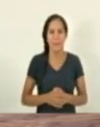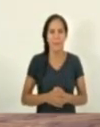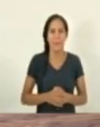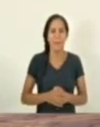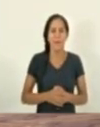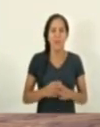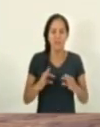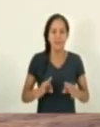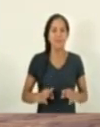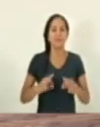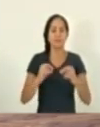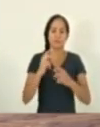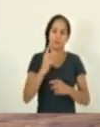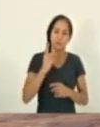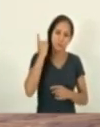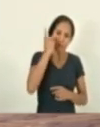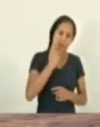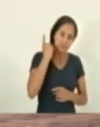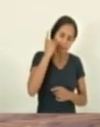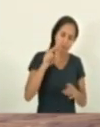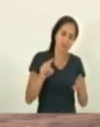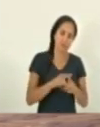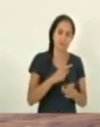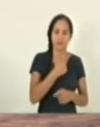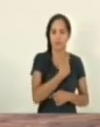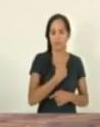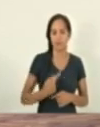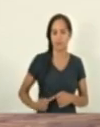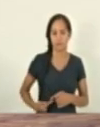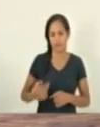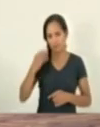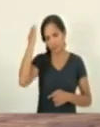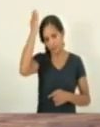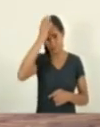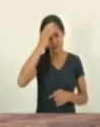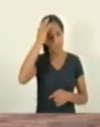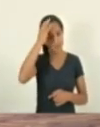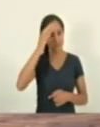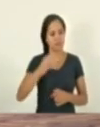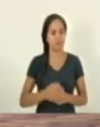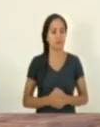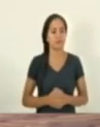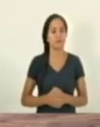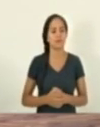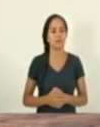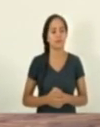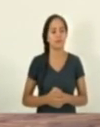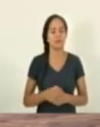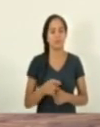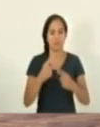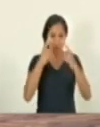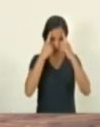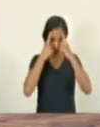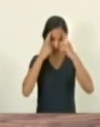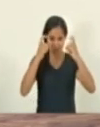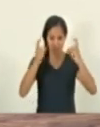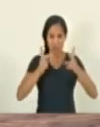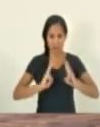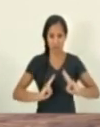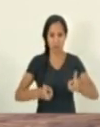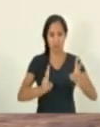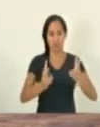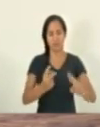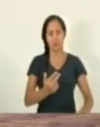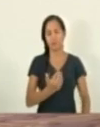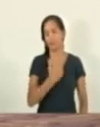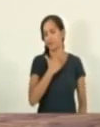de todos os parlamentares e também do governo do Estado. Não dá mais para os ciclos de violência se repetirem no